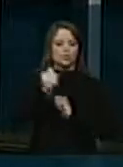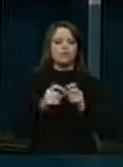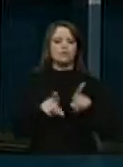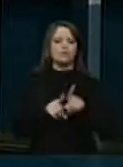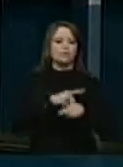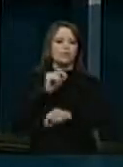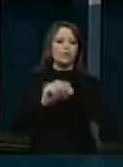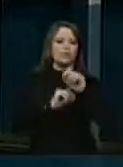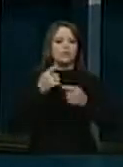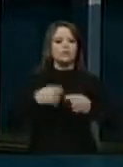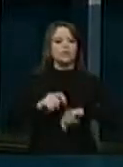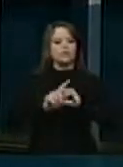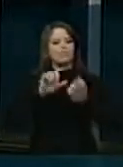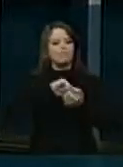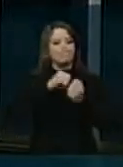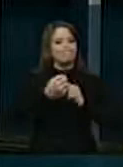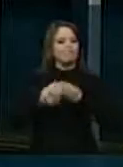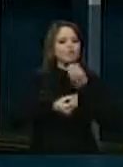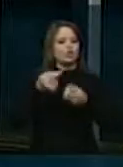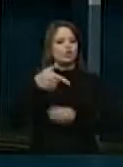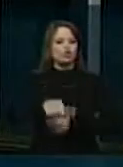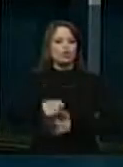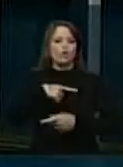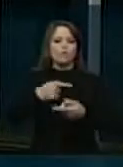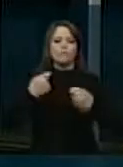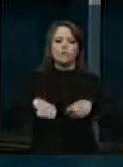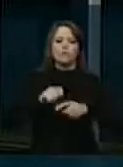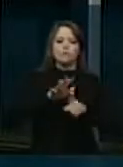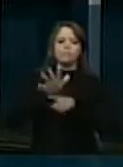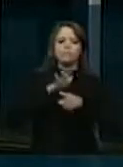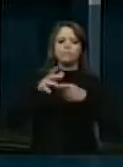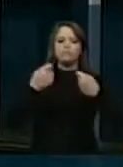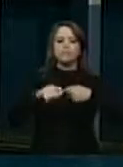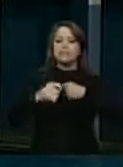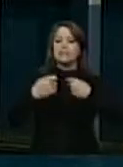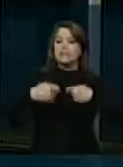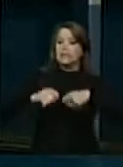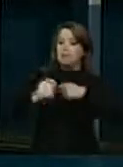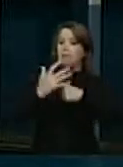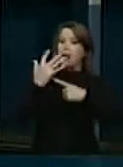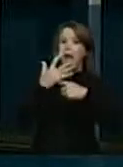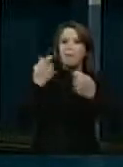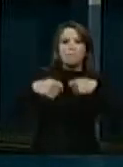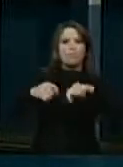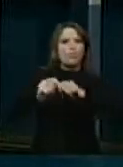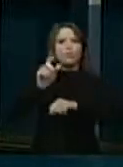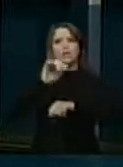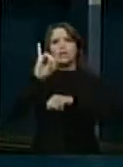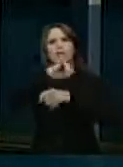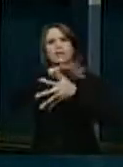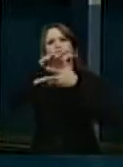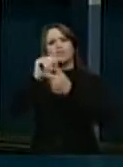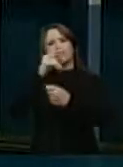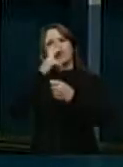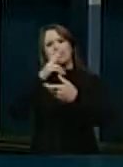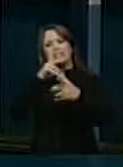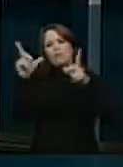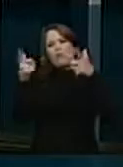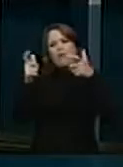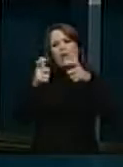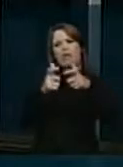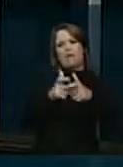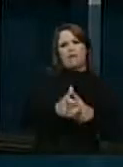ela teve que se readequar às demandas internacionais, porque houve uma redução